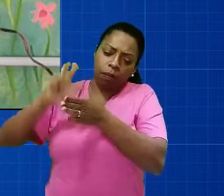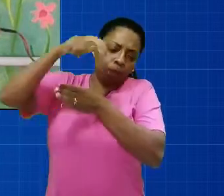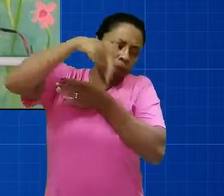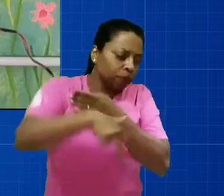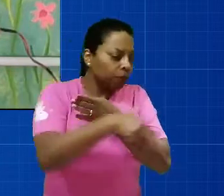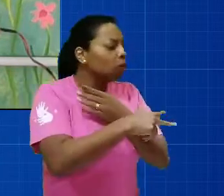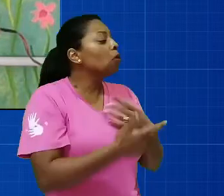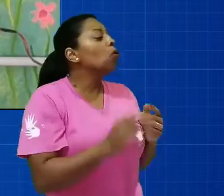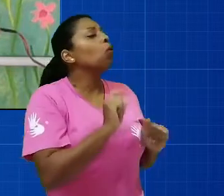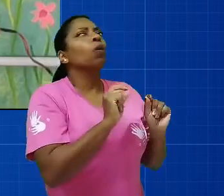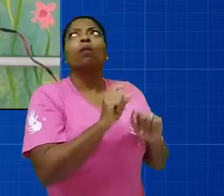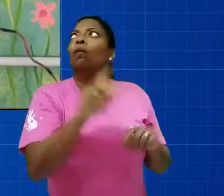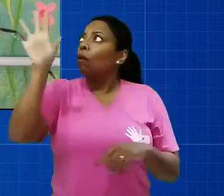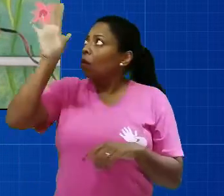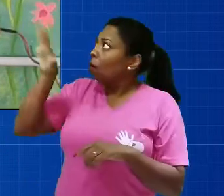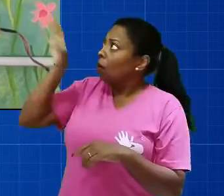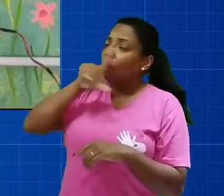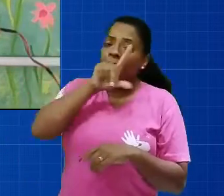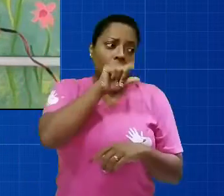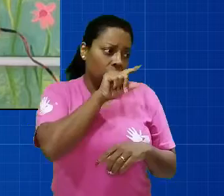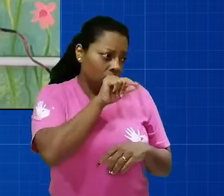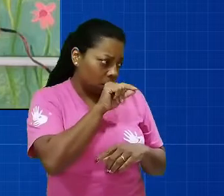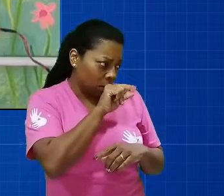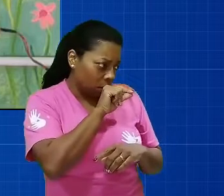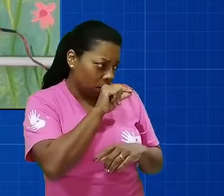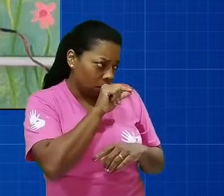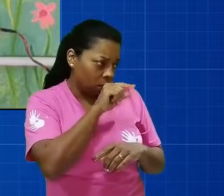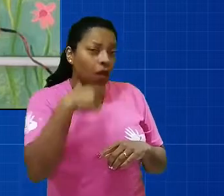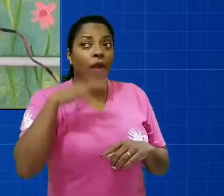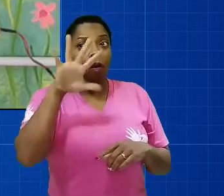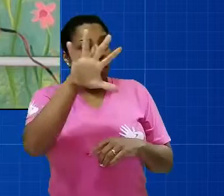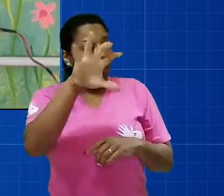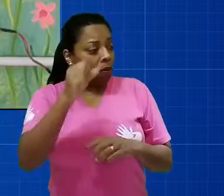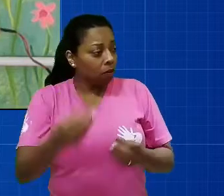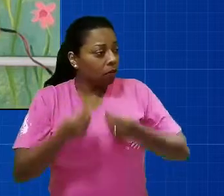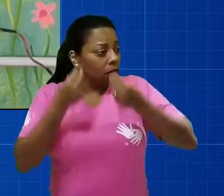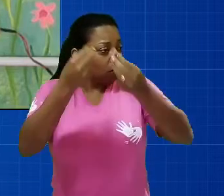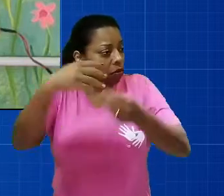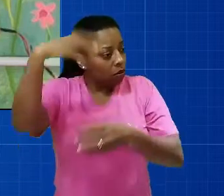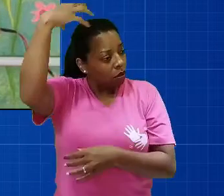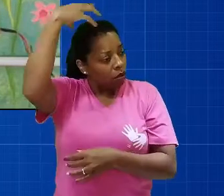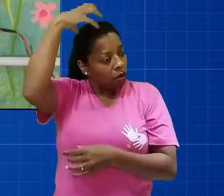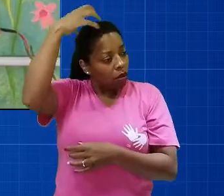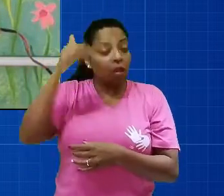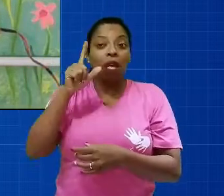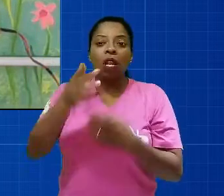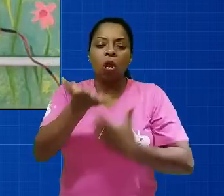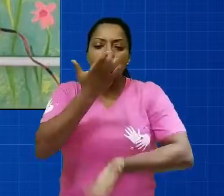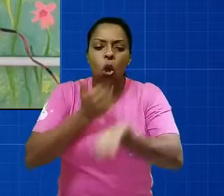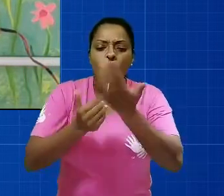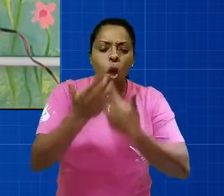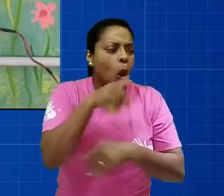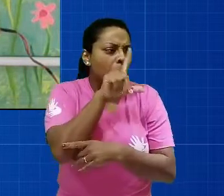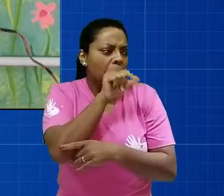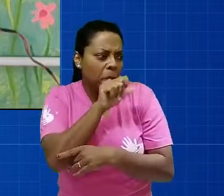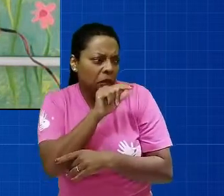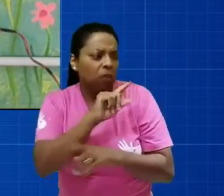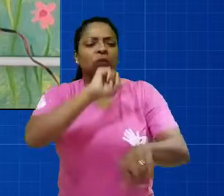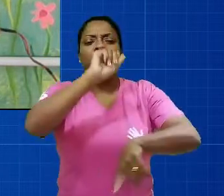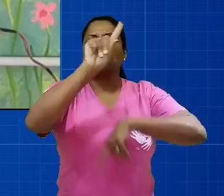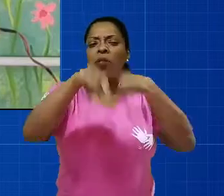mesa do imperador. Ele se deliciará com sua carne, enfeitará o seu castelo com as plumas. E